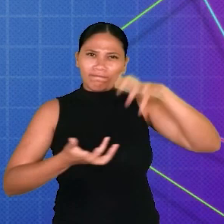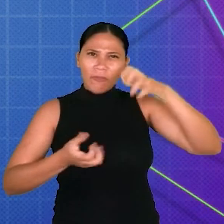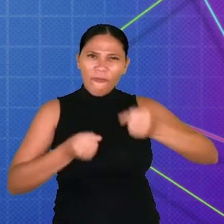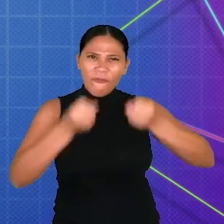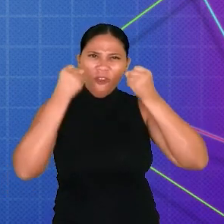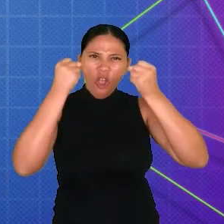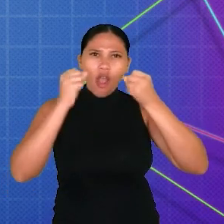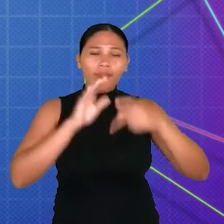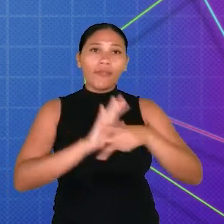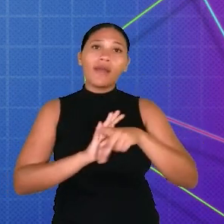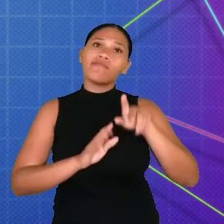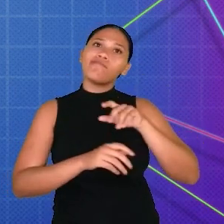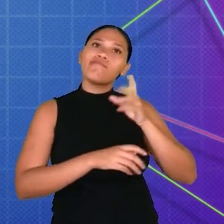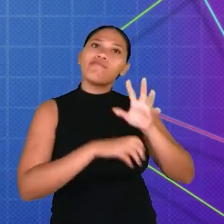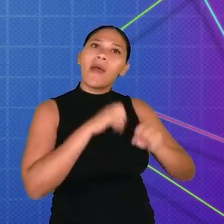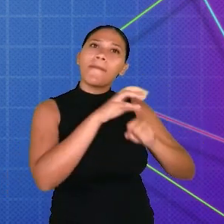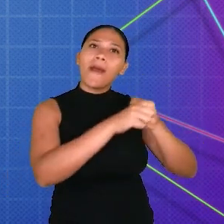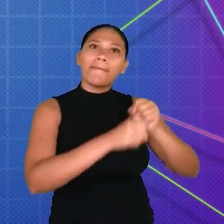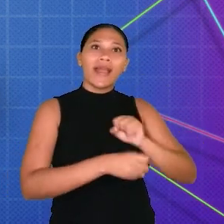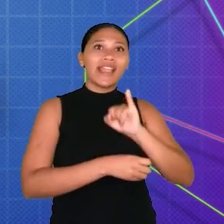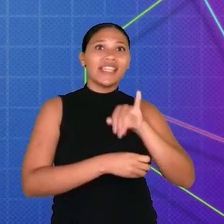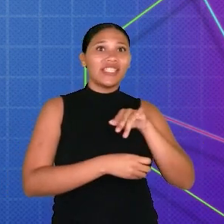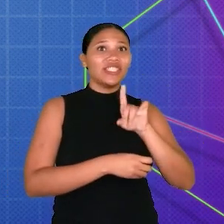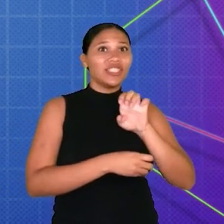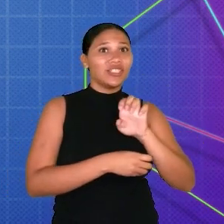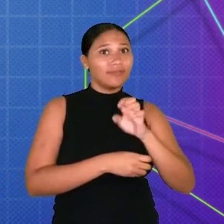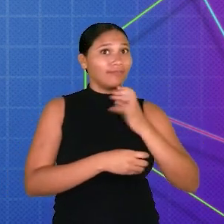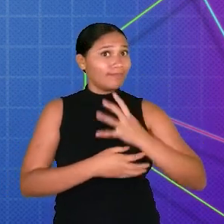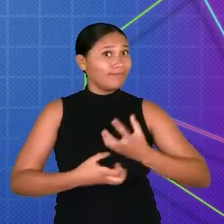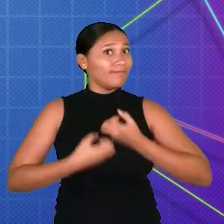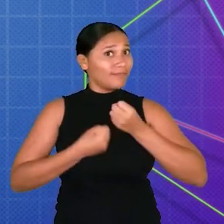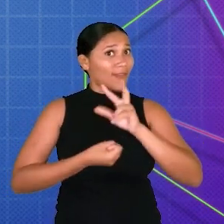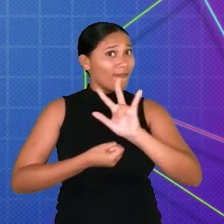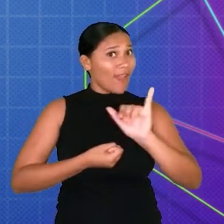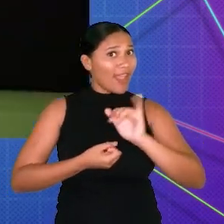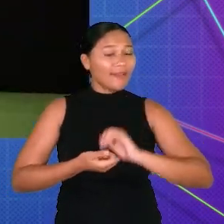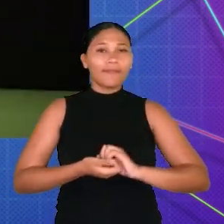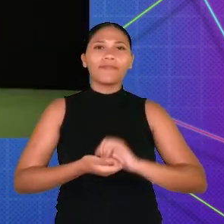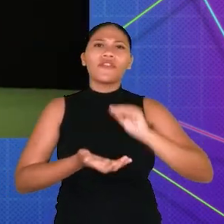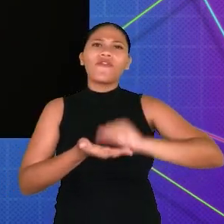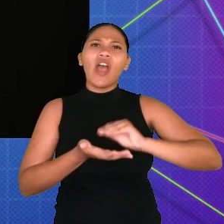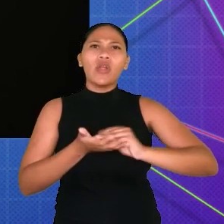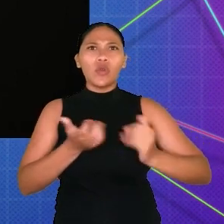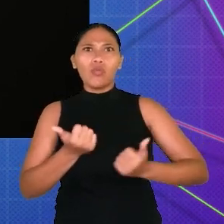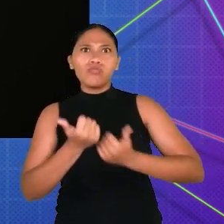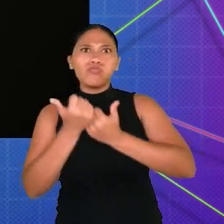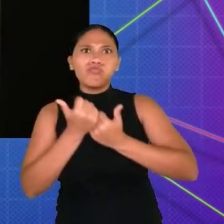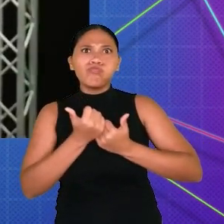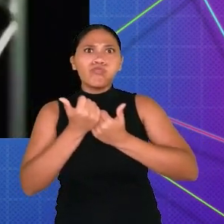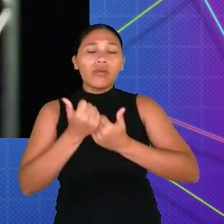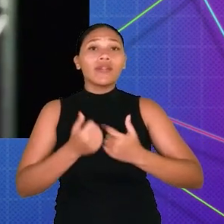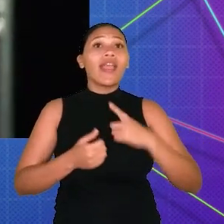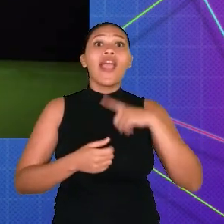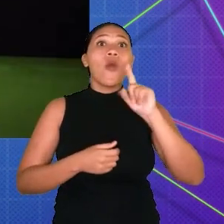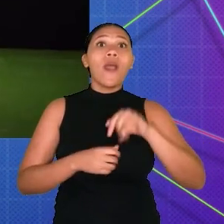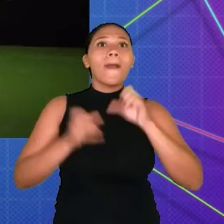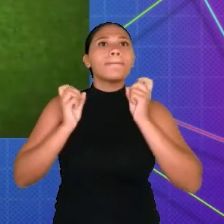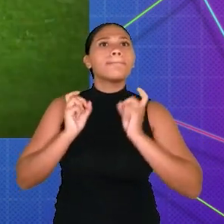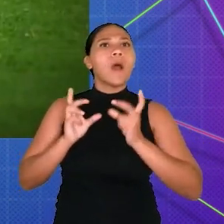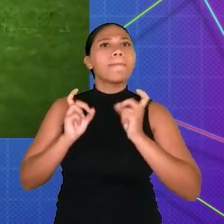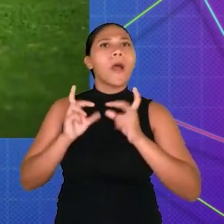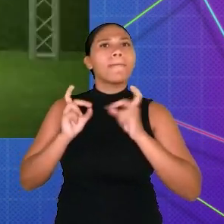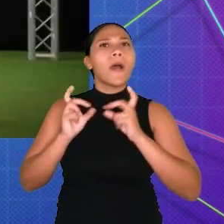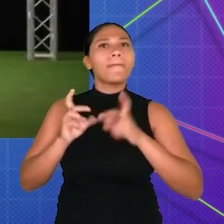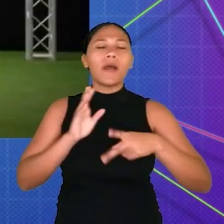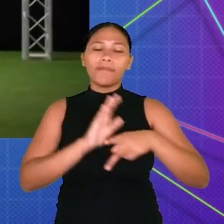incrível, vá procurar jogos independentes e terá grandes surpresas. Por falta de um suporte do editor, tendem a ser